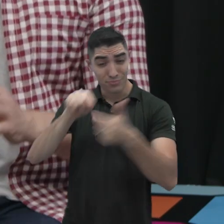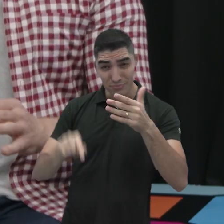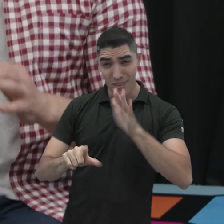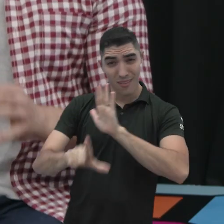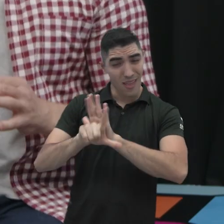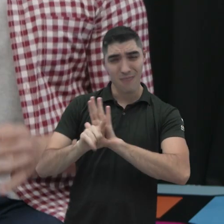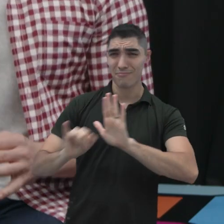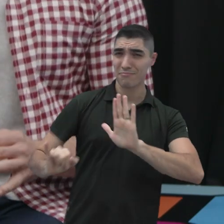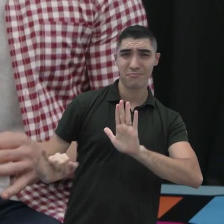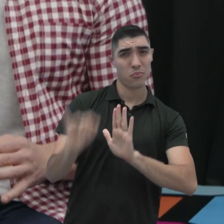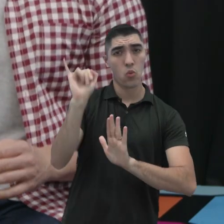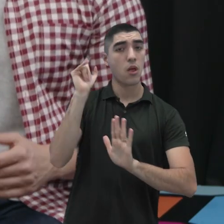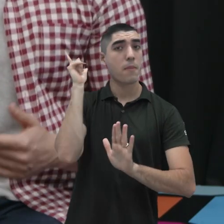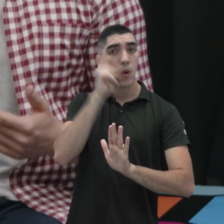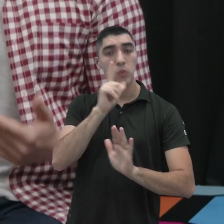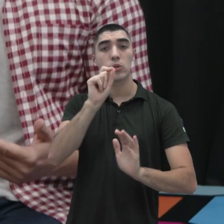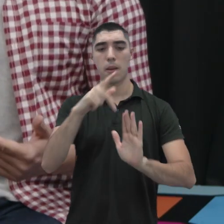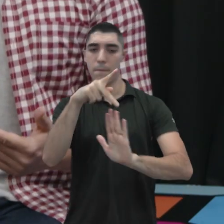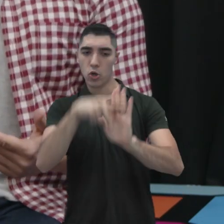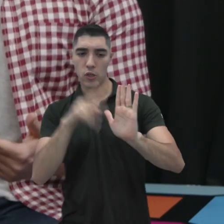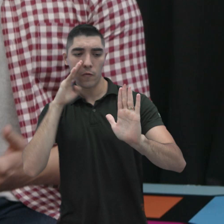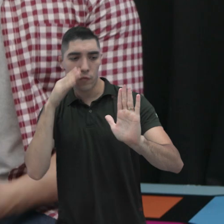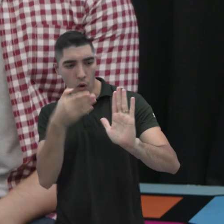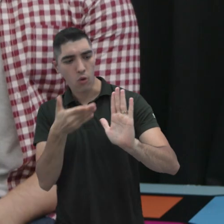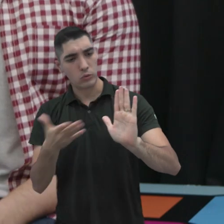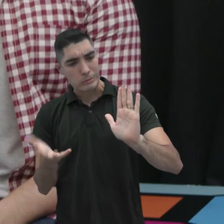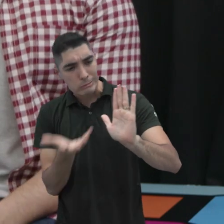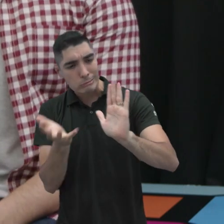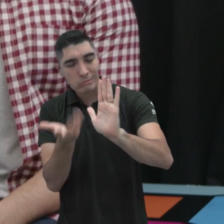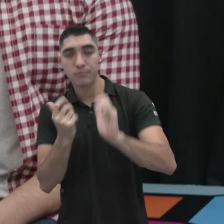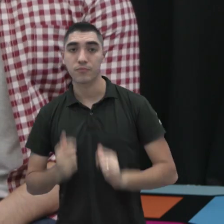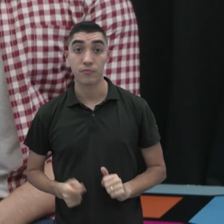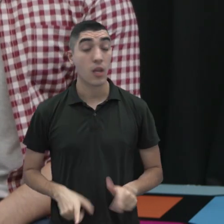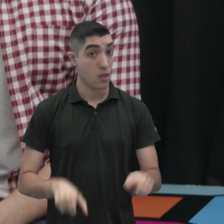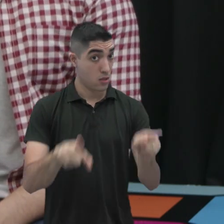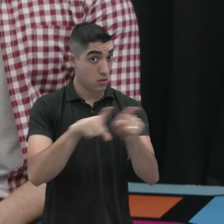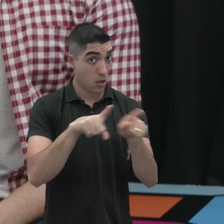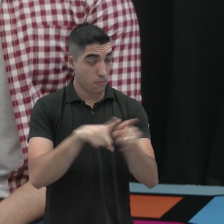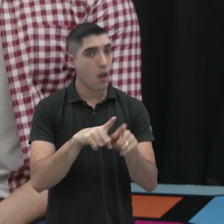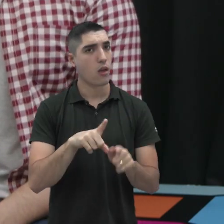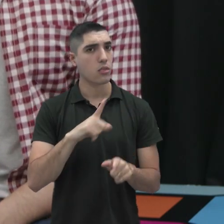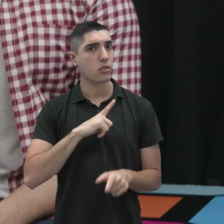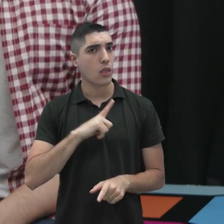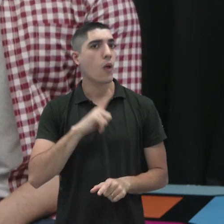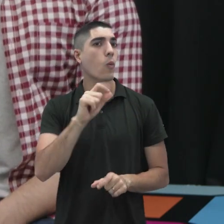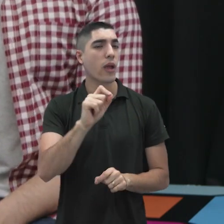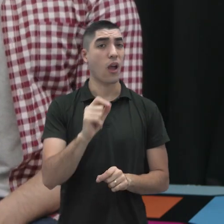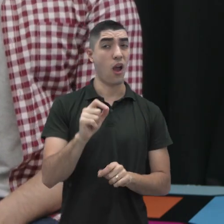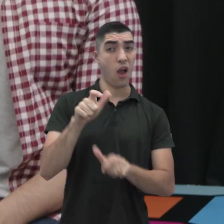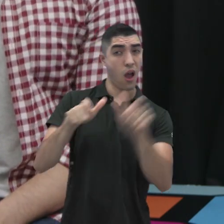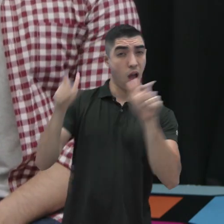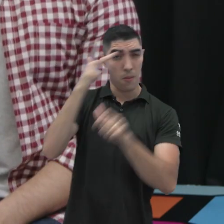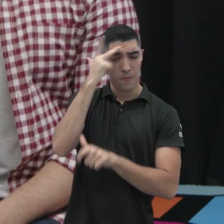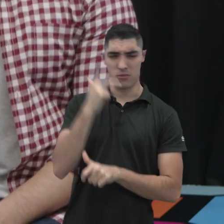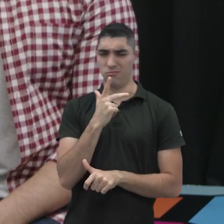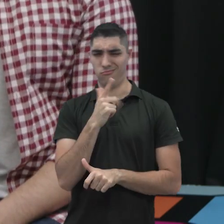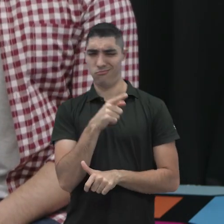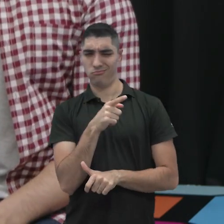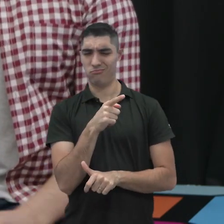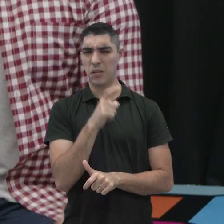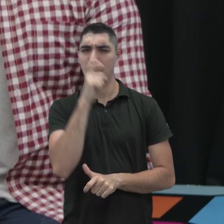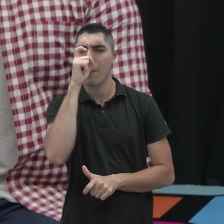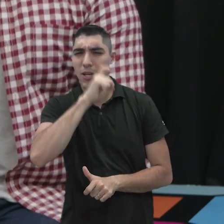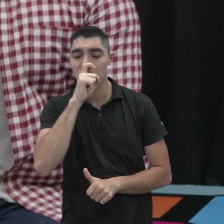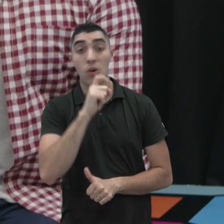instrumentos fundamentais para fomentar projetos culturais. Mas, ao mesmo tempo, ainda existem muitos mitos e